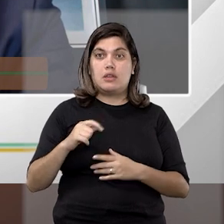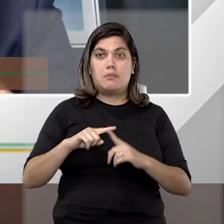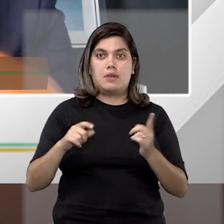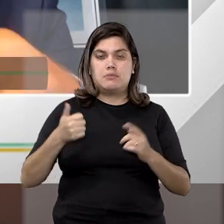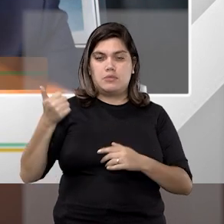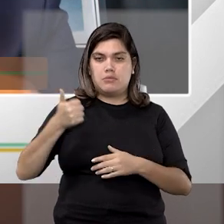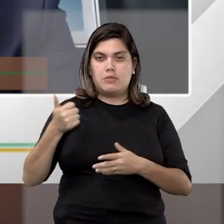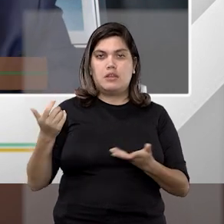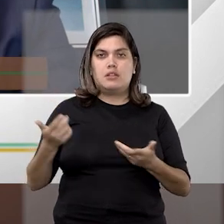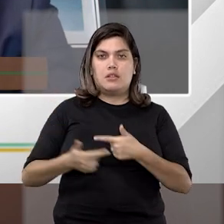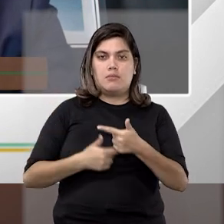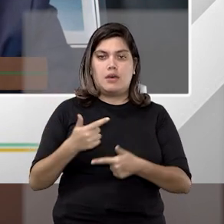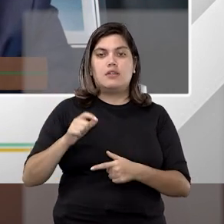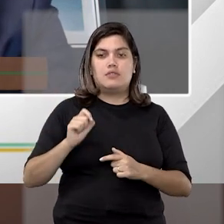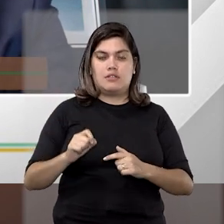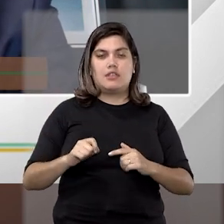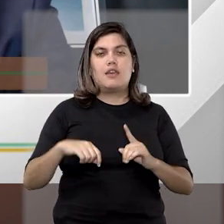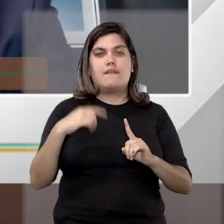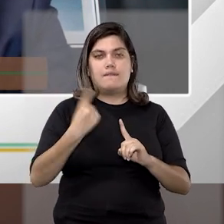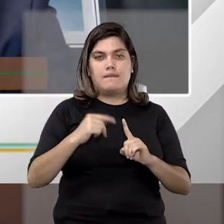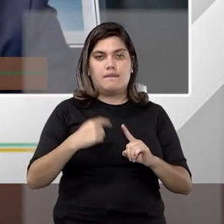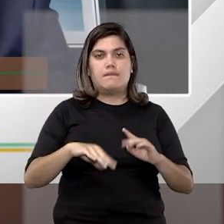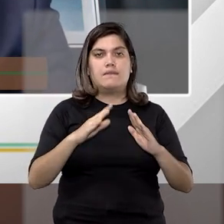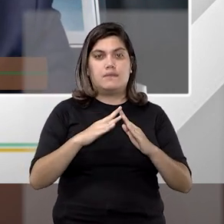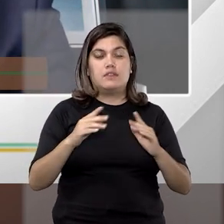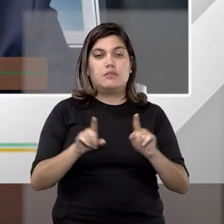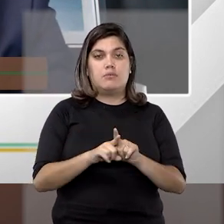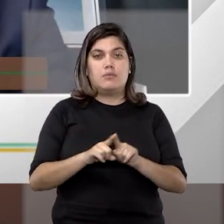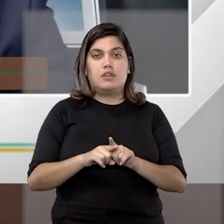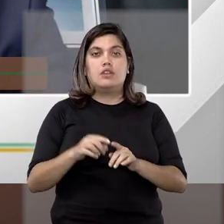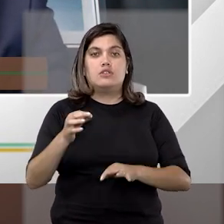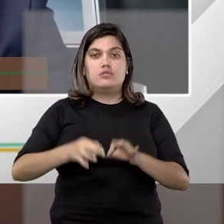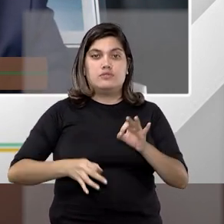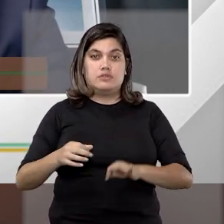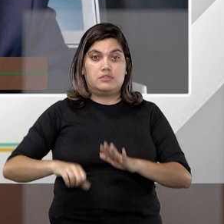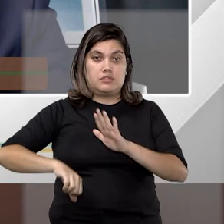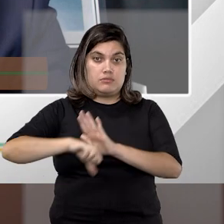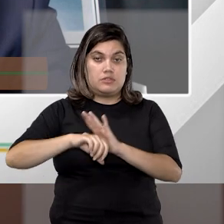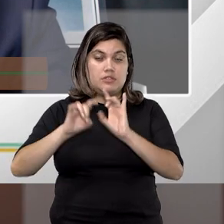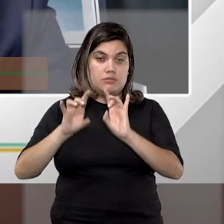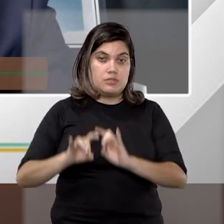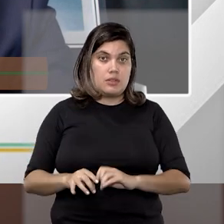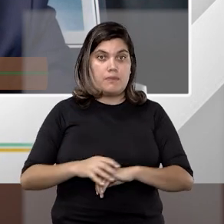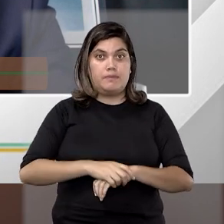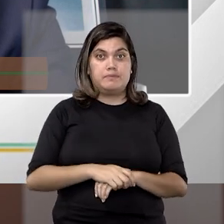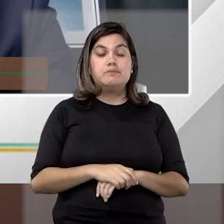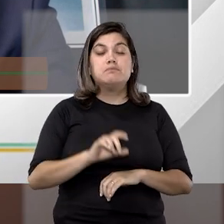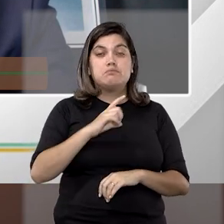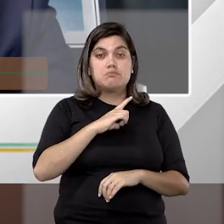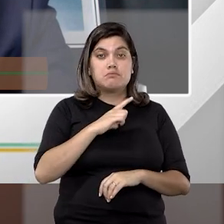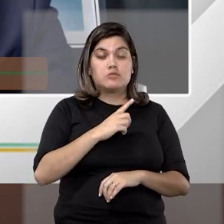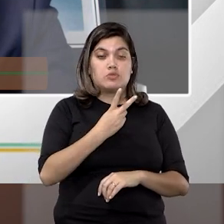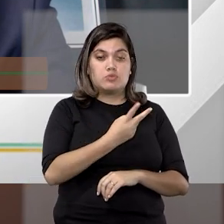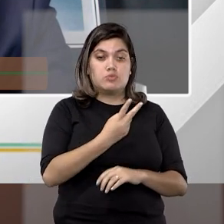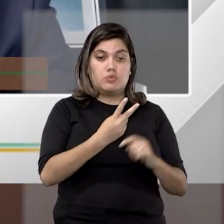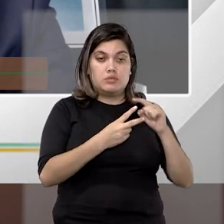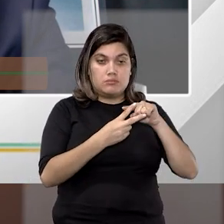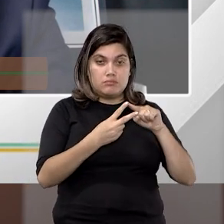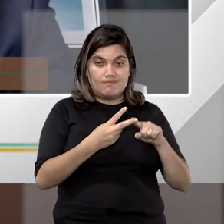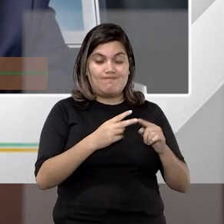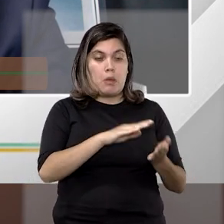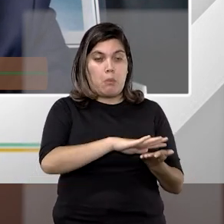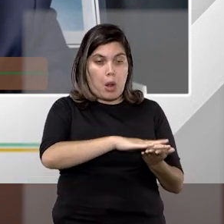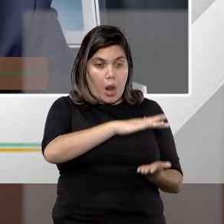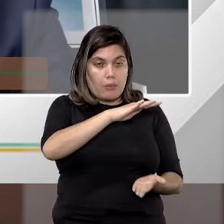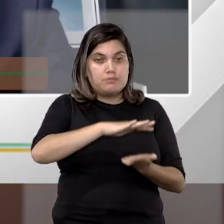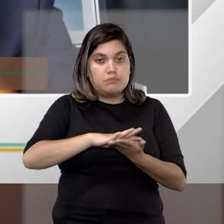mas a minha unidade em primeiro grau é de violência doméstica em Juizado Especial Criminal o número de processos tramitando nas